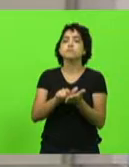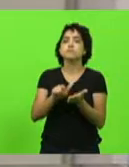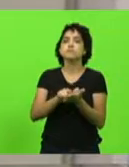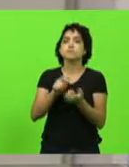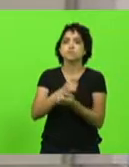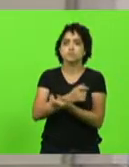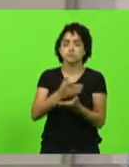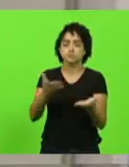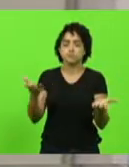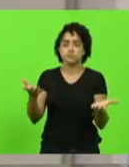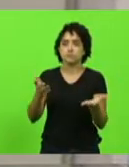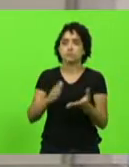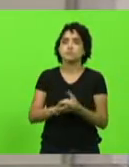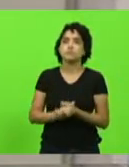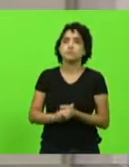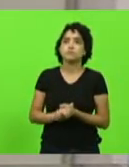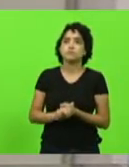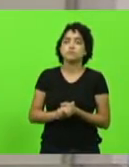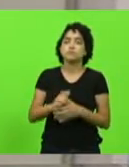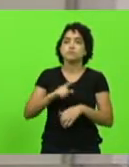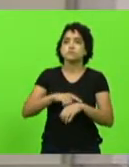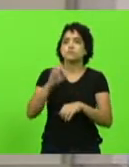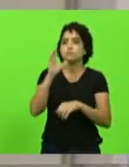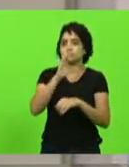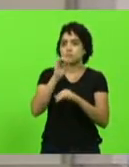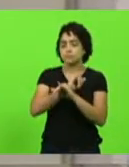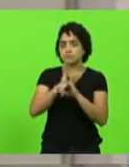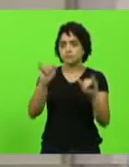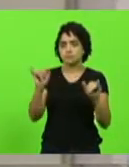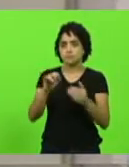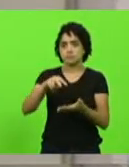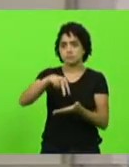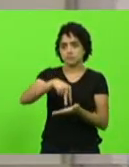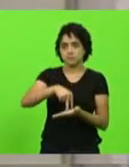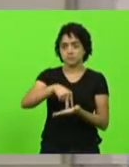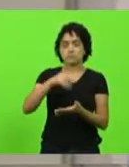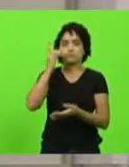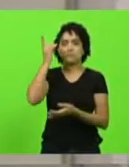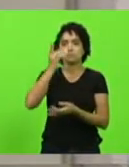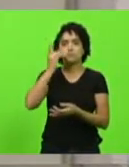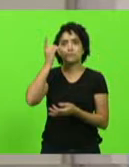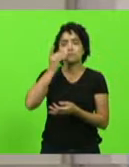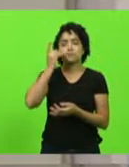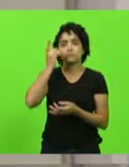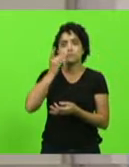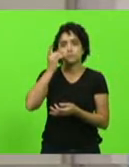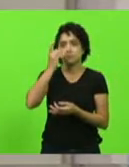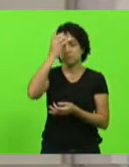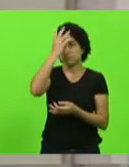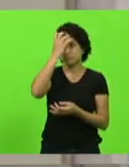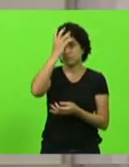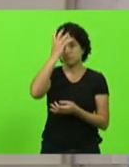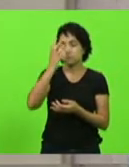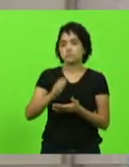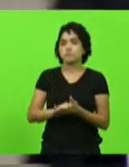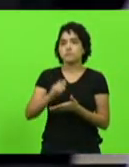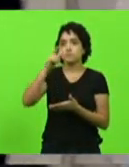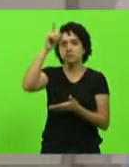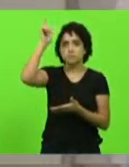procedesse à distribuição. Breves comunicações. Fizeram uso da palavra os senhores deputados Ismael dos Santos, Sargento